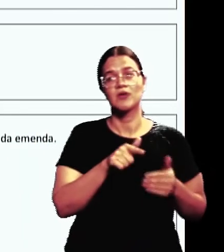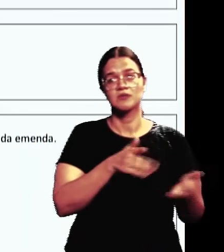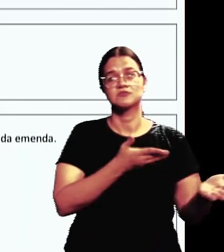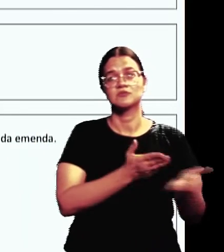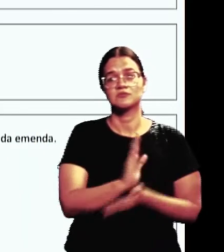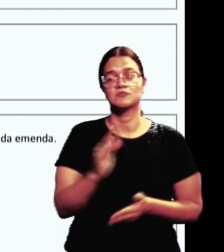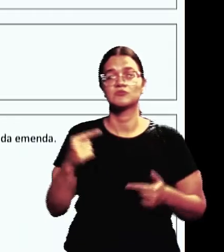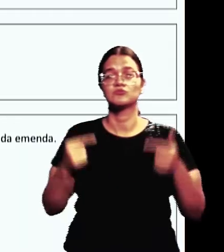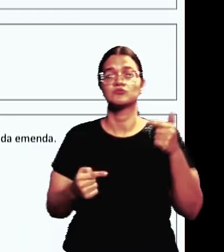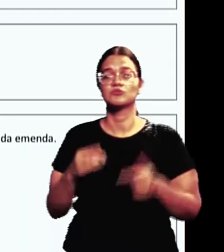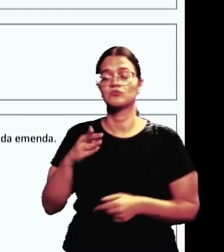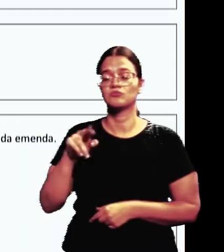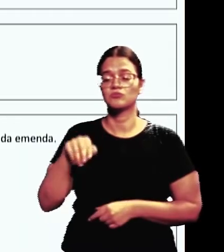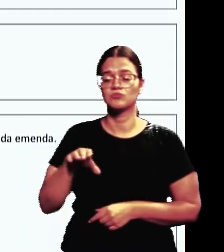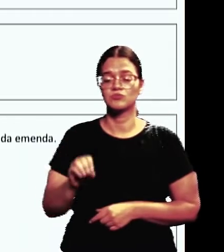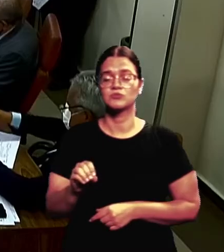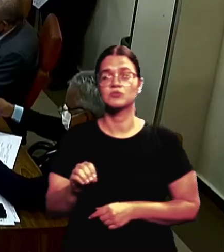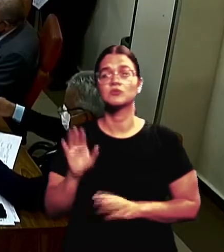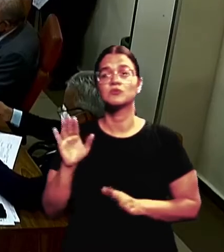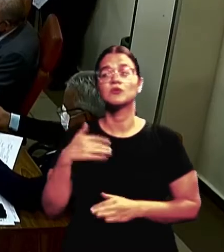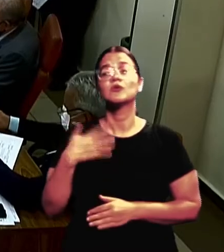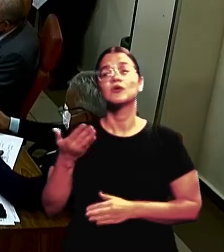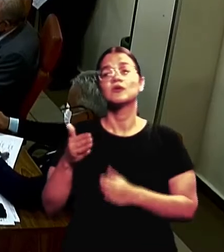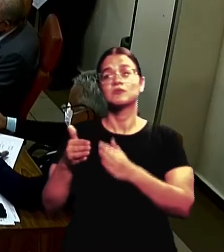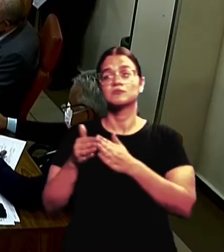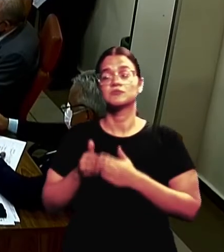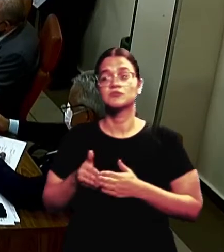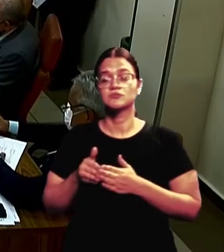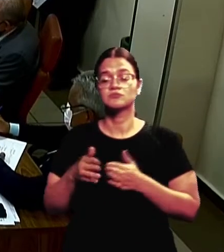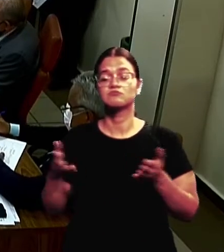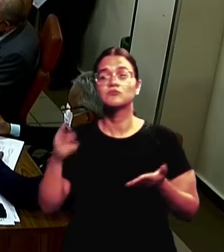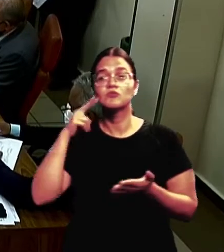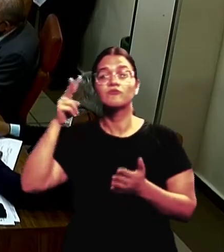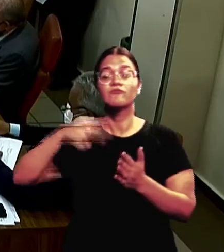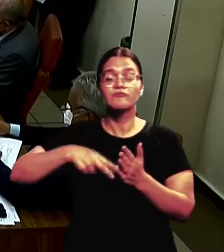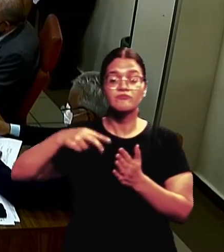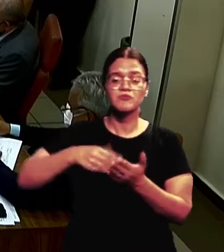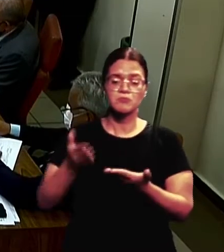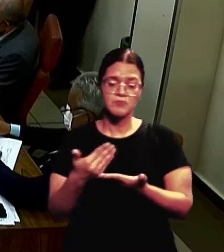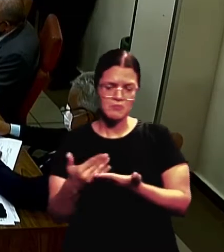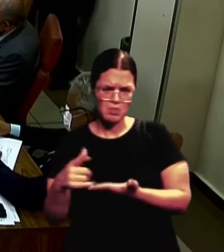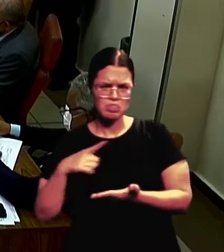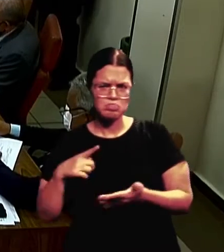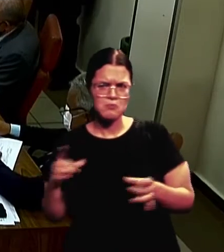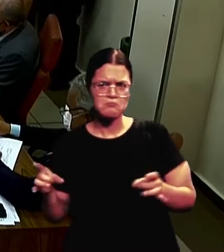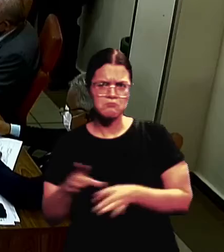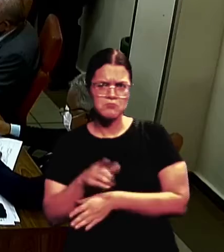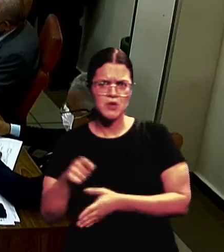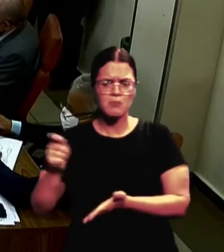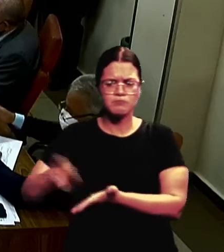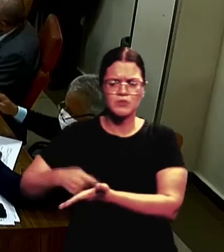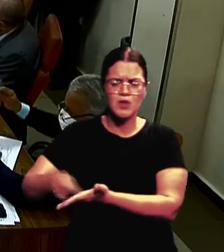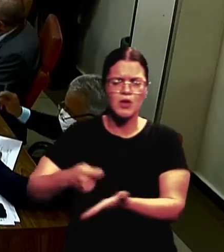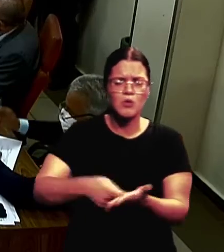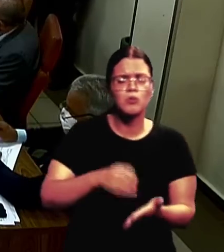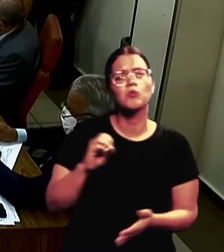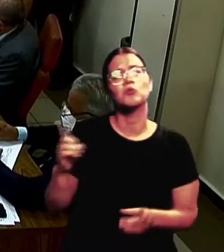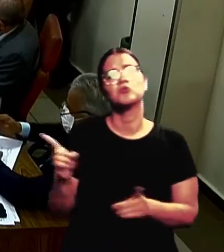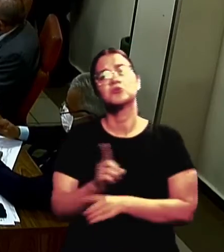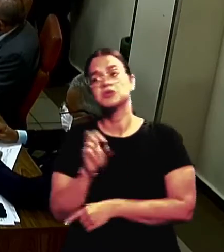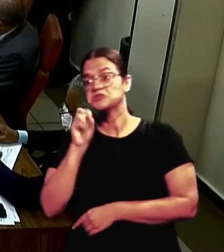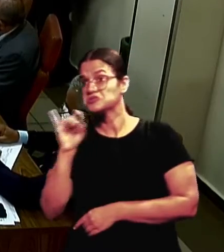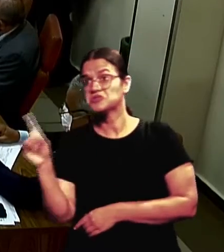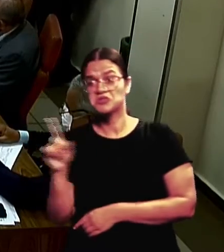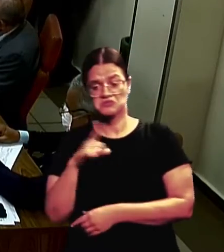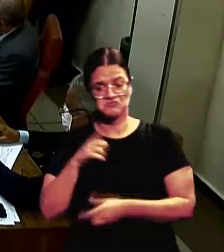discussão, vereador Bruno Diniz. Senhor presidente, eu gostaria de compulsar os autos para verificar se essa questão já foi superada.